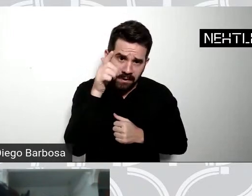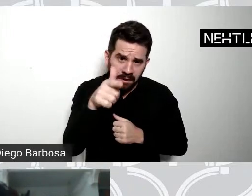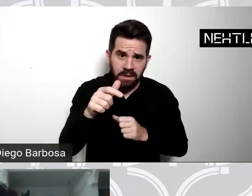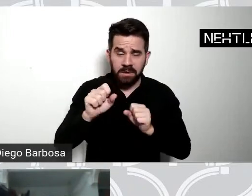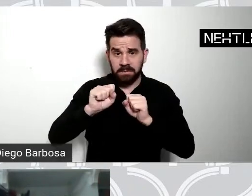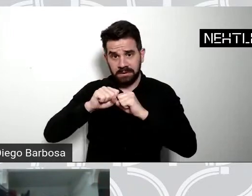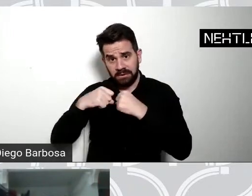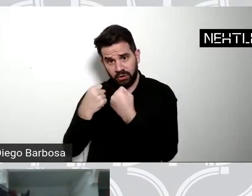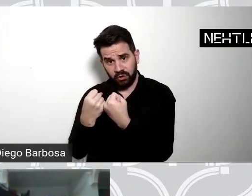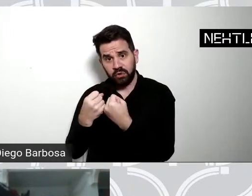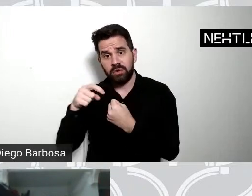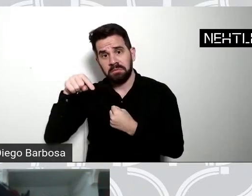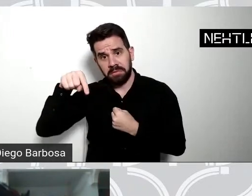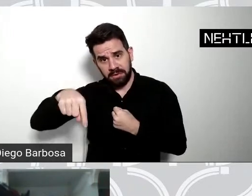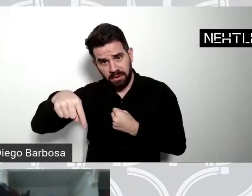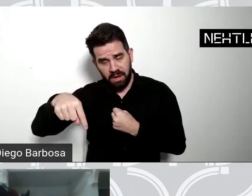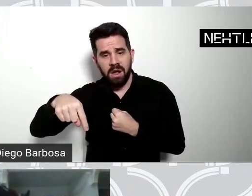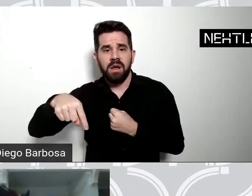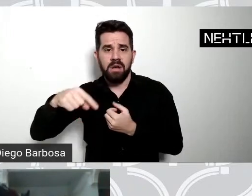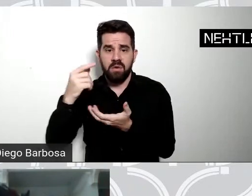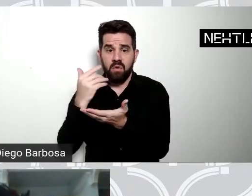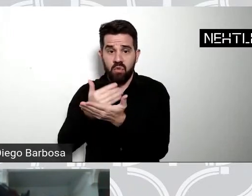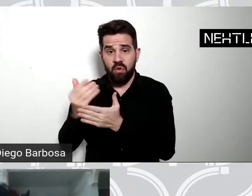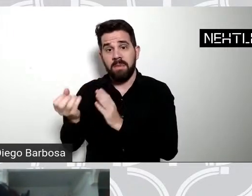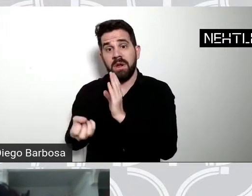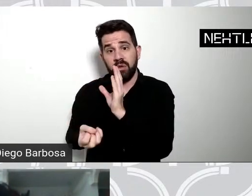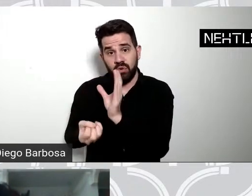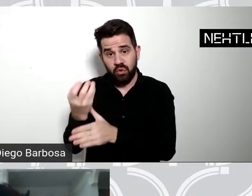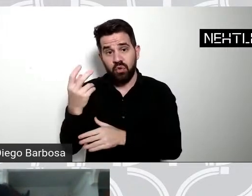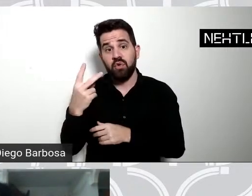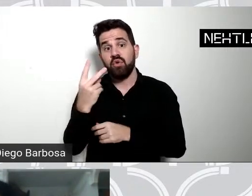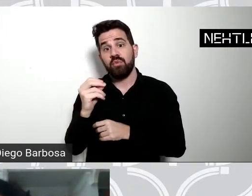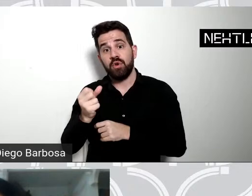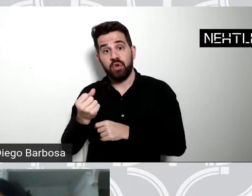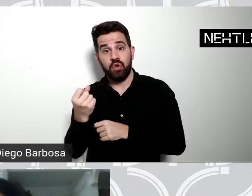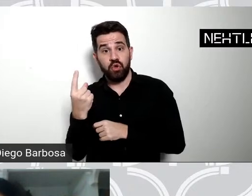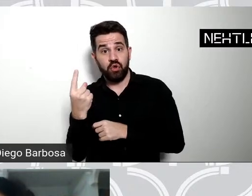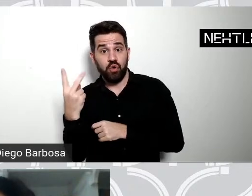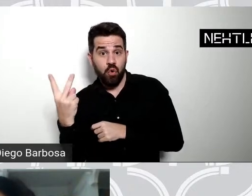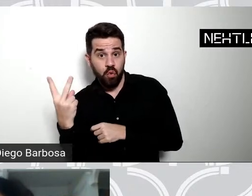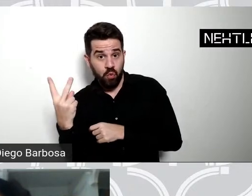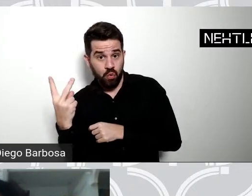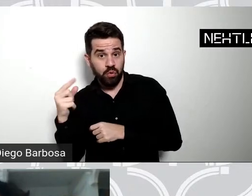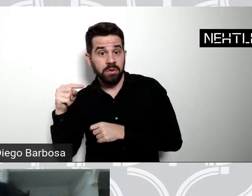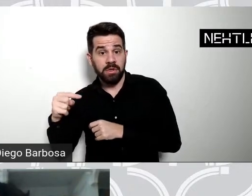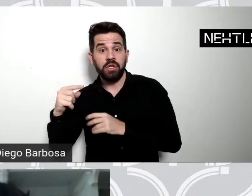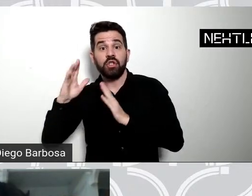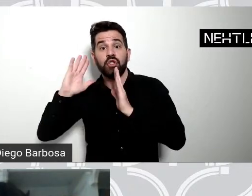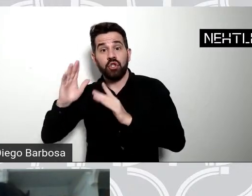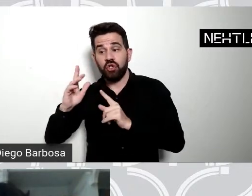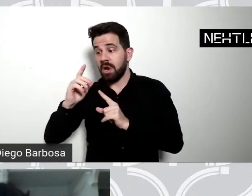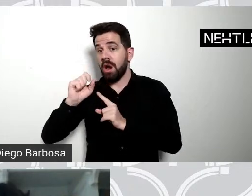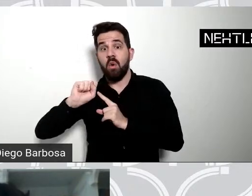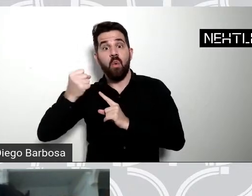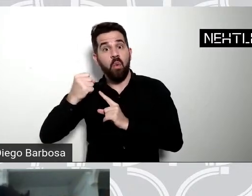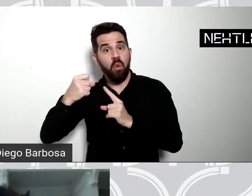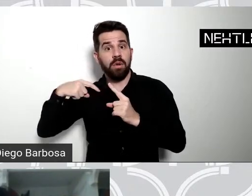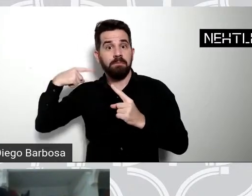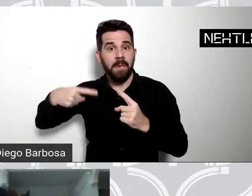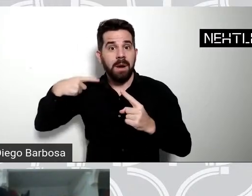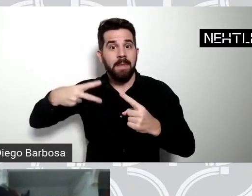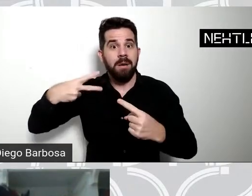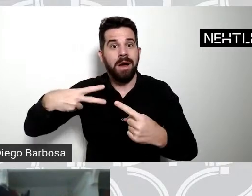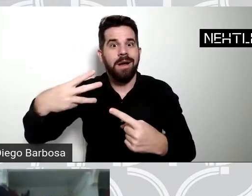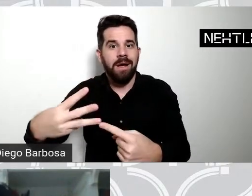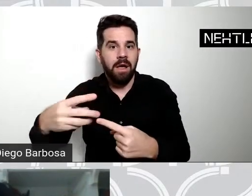Tradução Literária foi criado em 2012. De lá para cá, nós fizemos 8 edições, né? Esta é